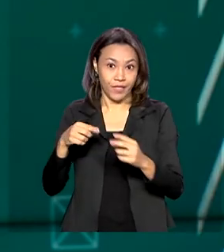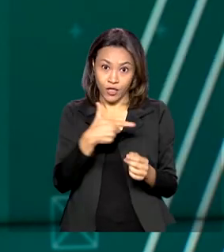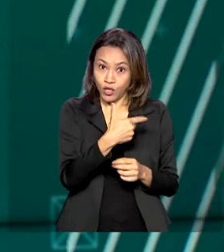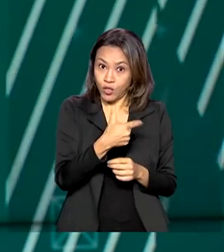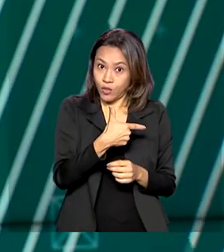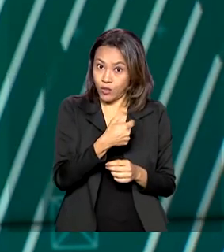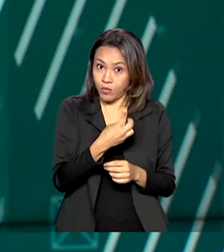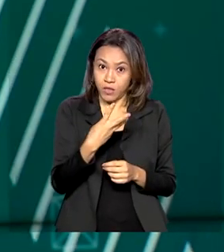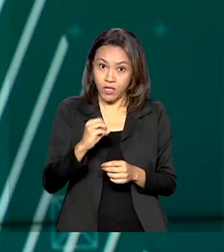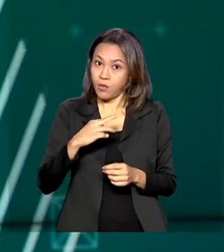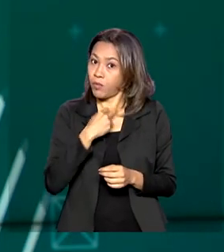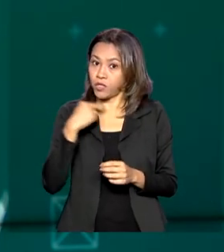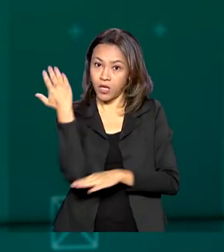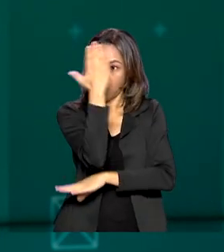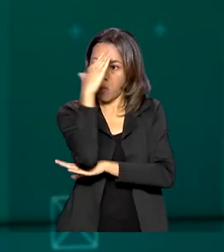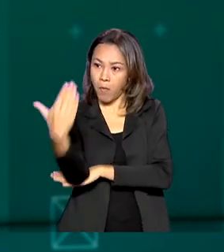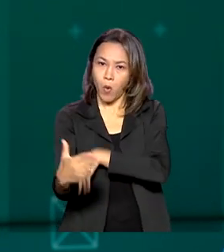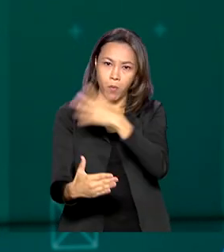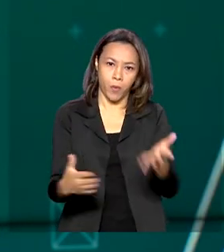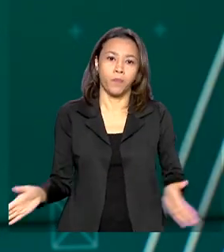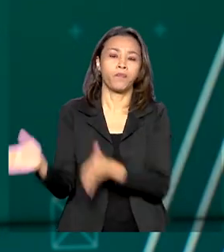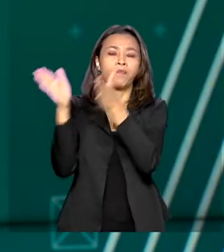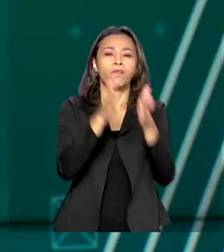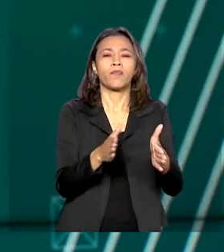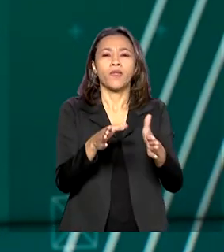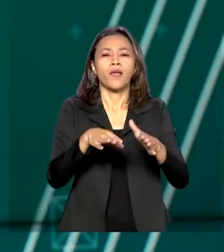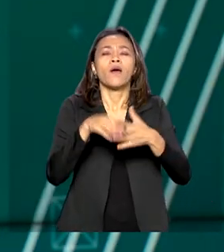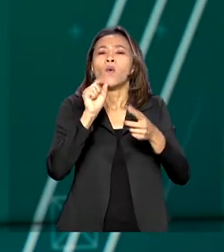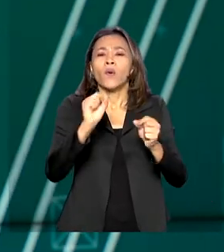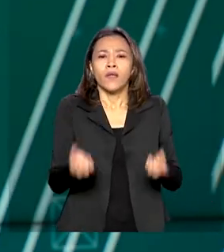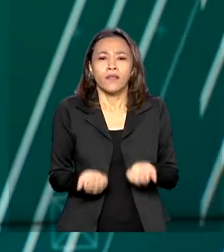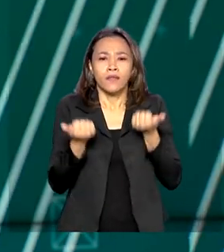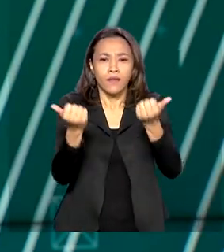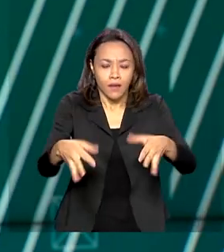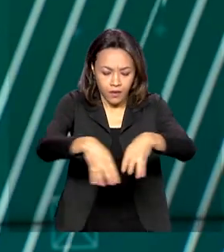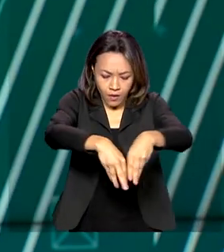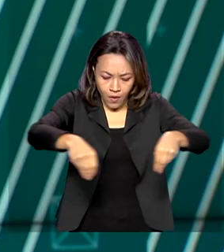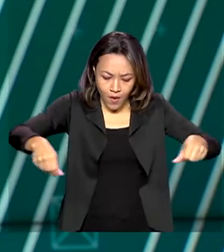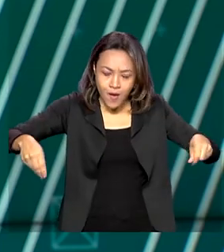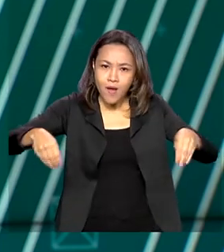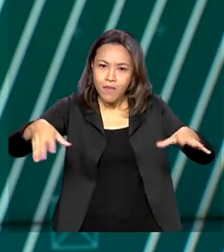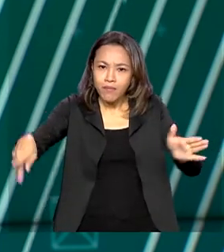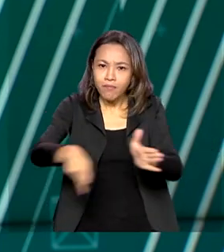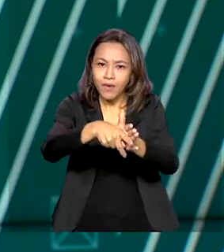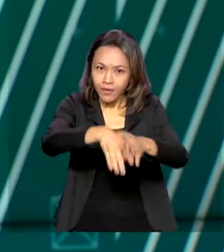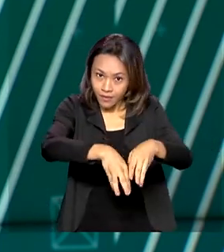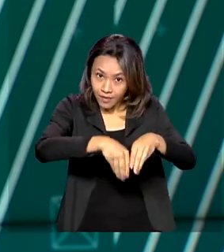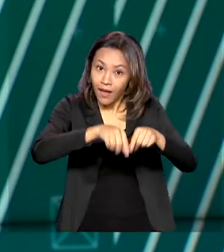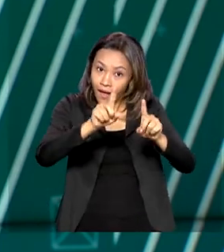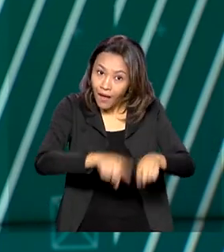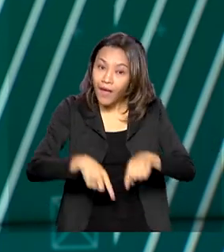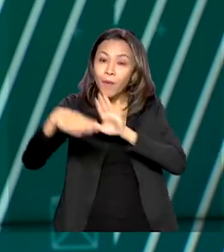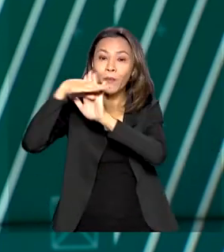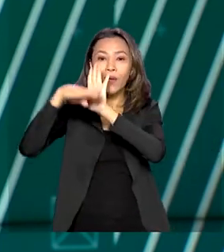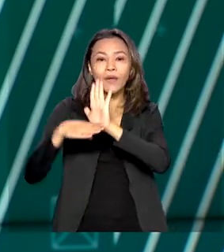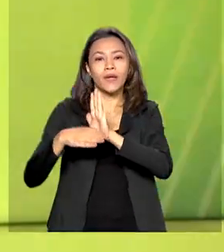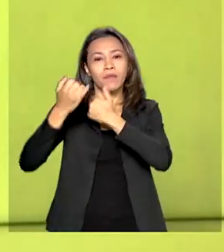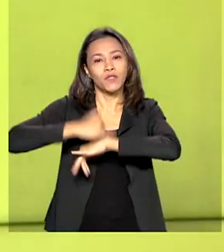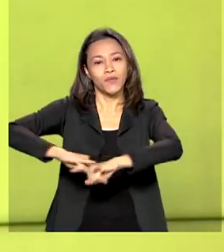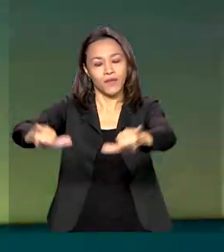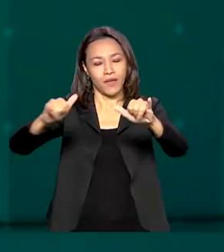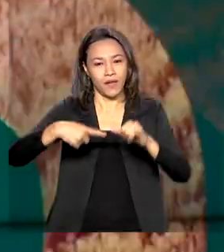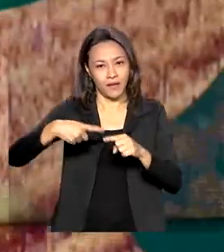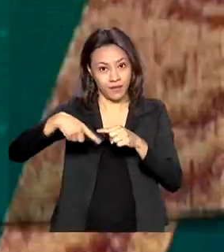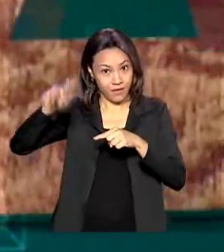Agilizar o processo de regularização de terras é o objetivo do programa Titula Brasil, lançado nesta quarta-feira pelo Ministério da